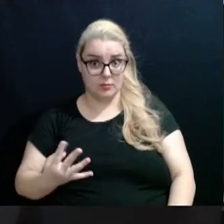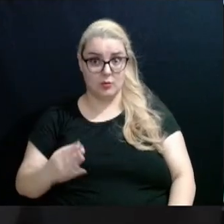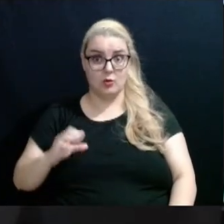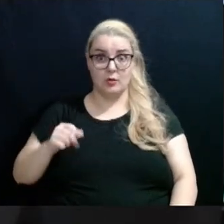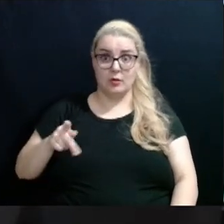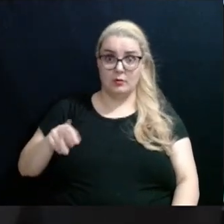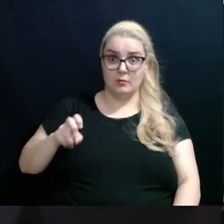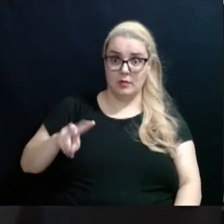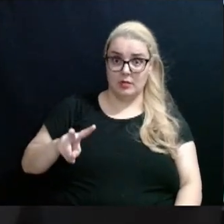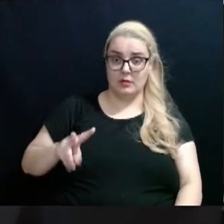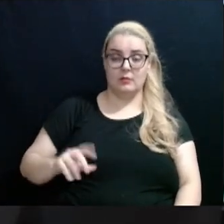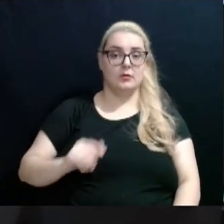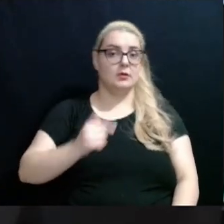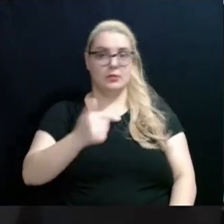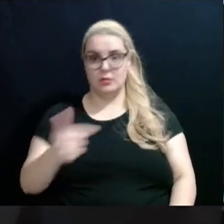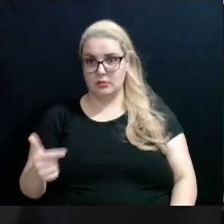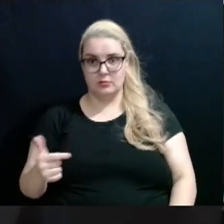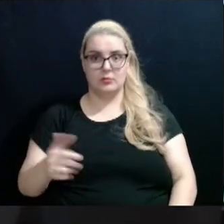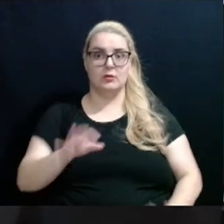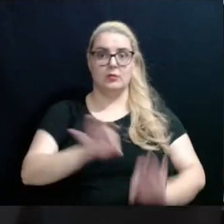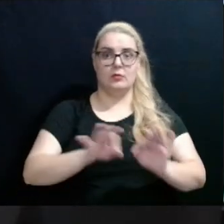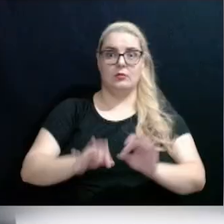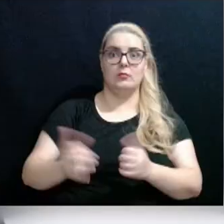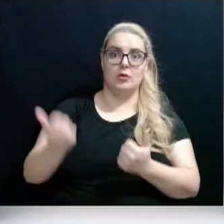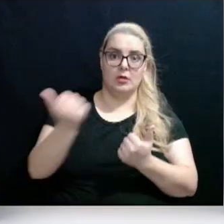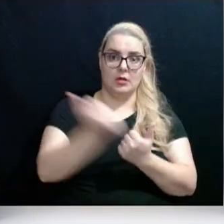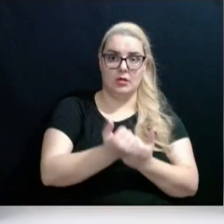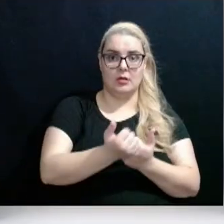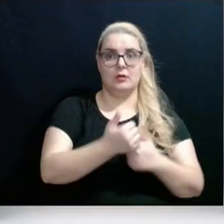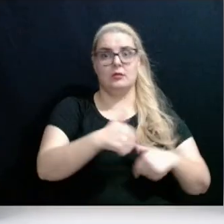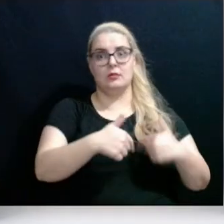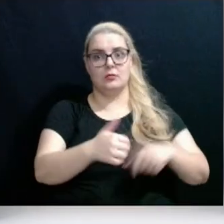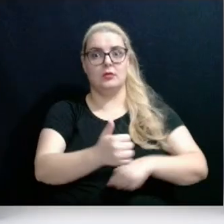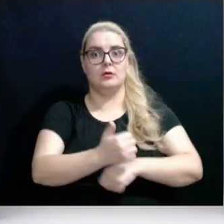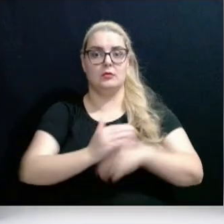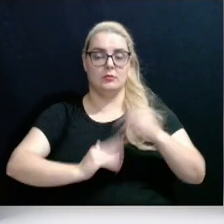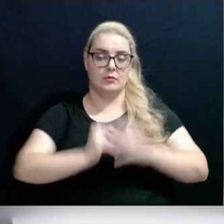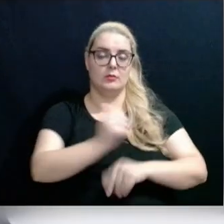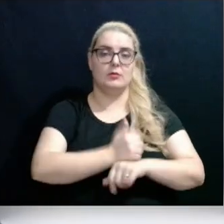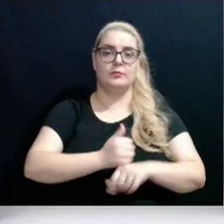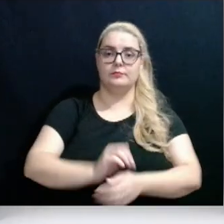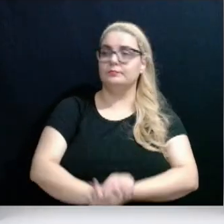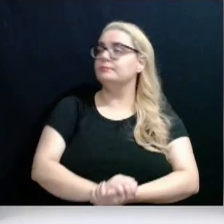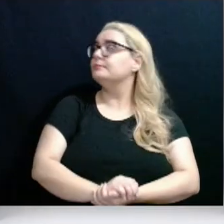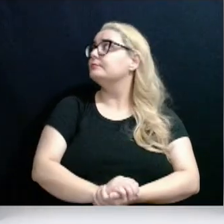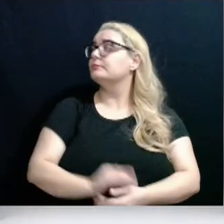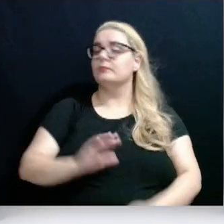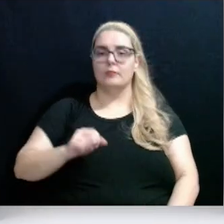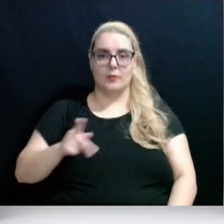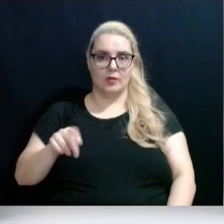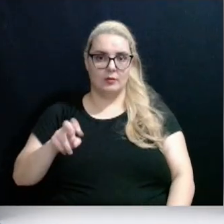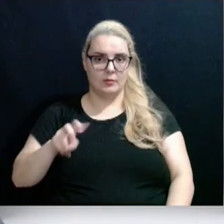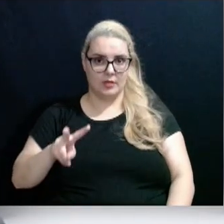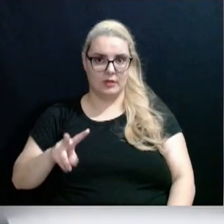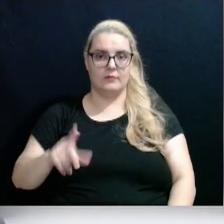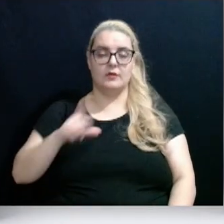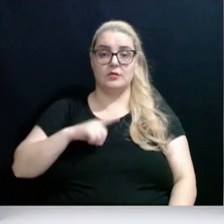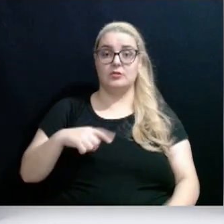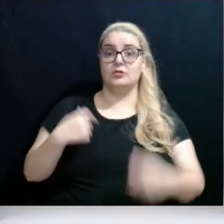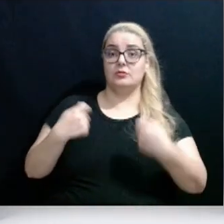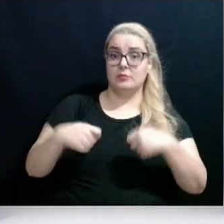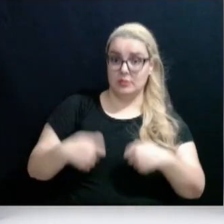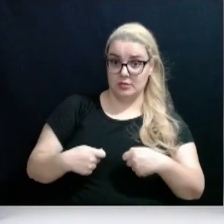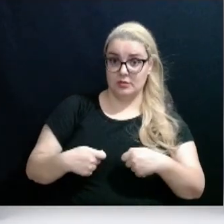não possuía um plano de cargos e carreiras. O Camprev tinha a necessidade de que